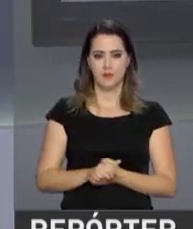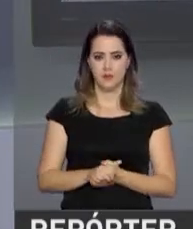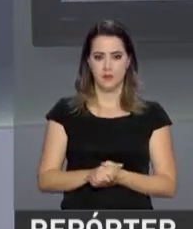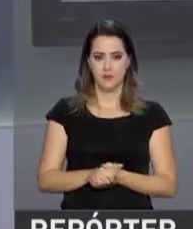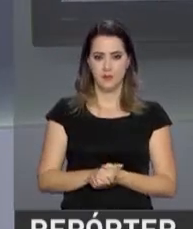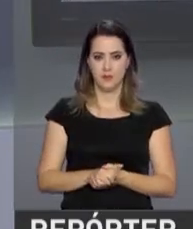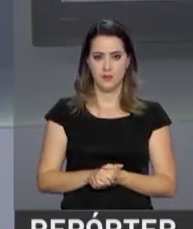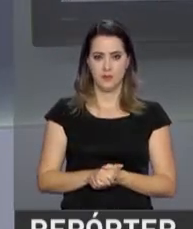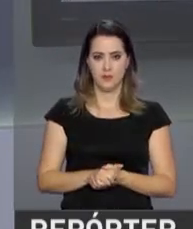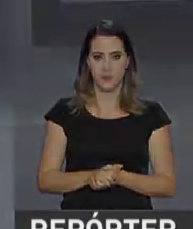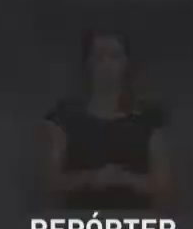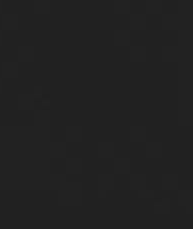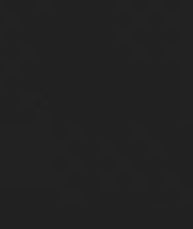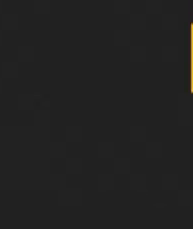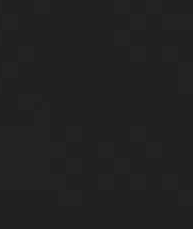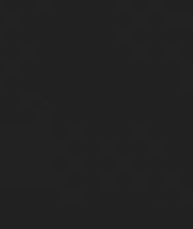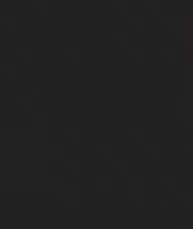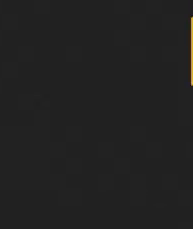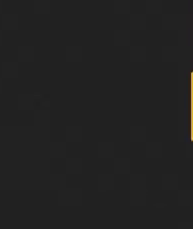federal